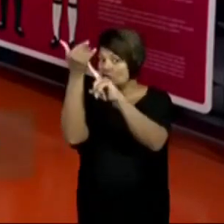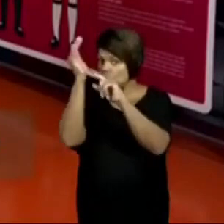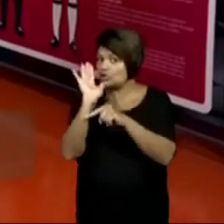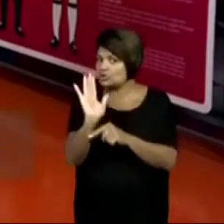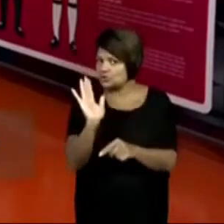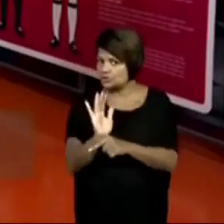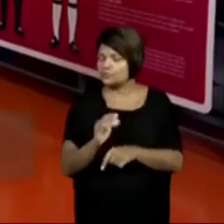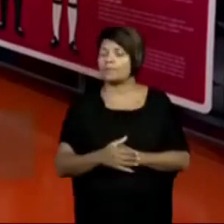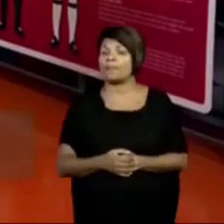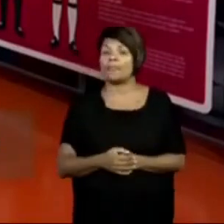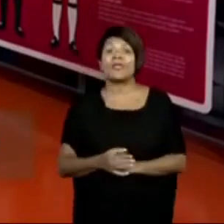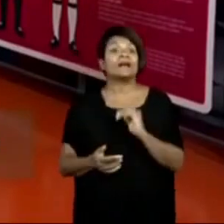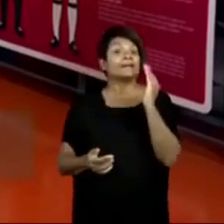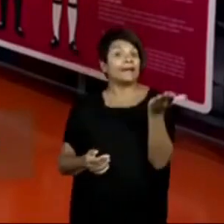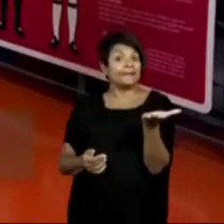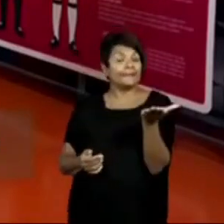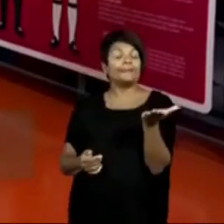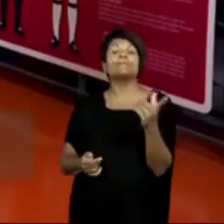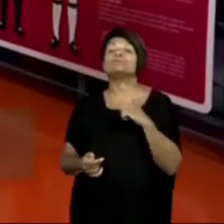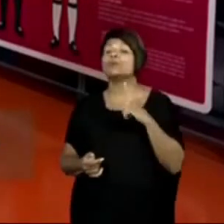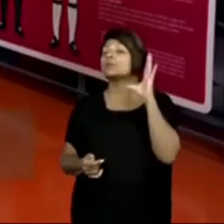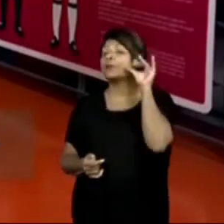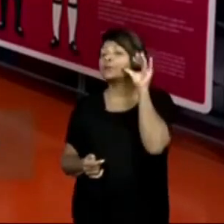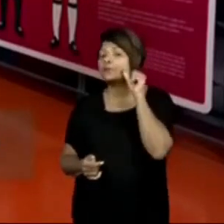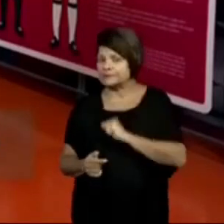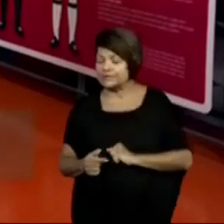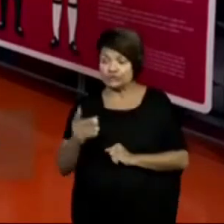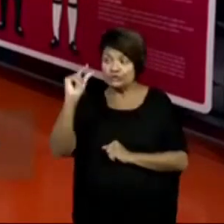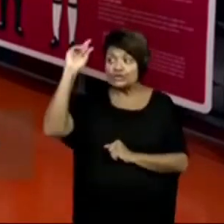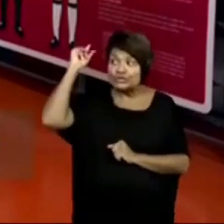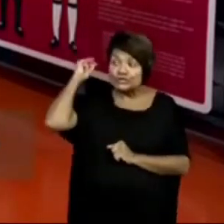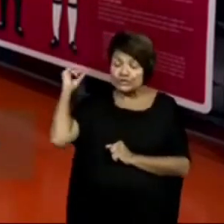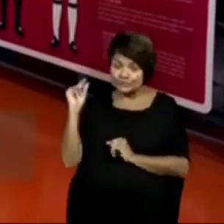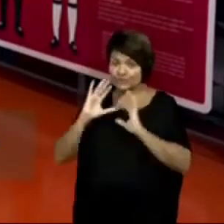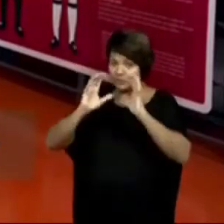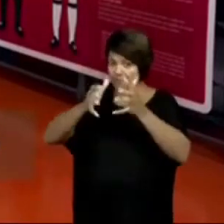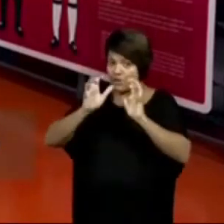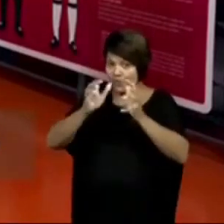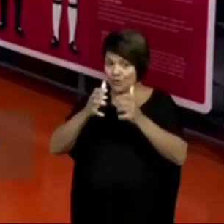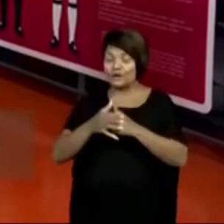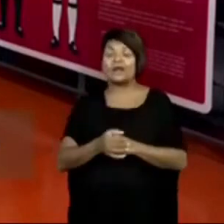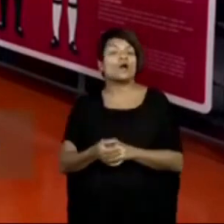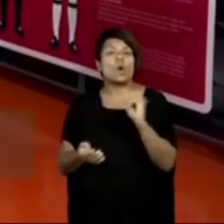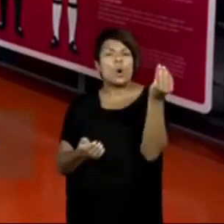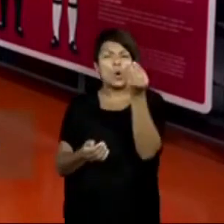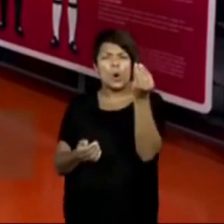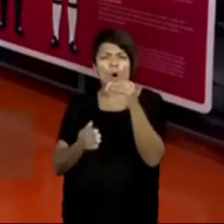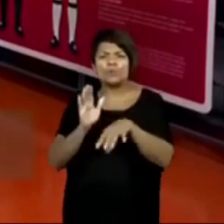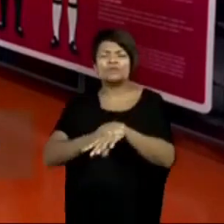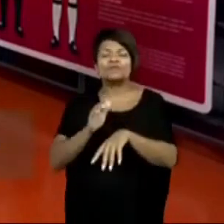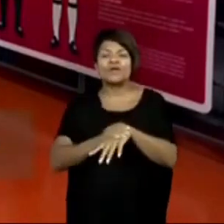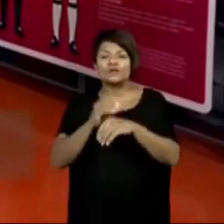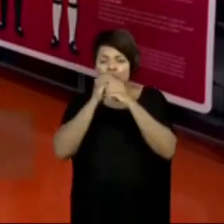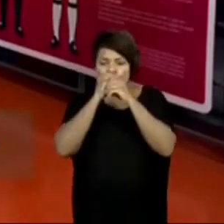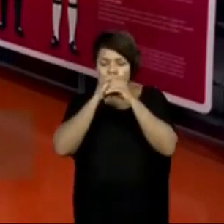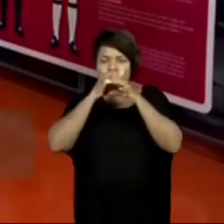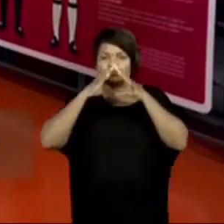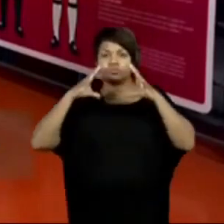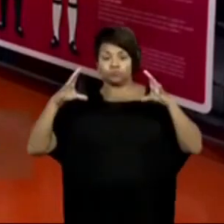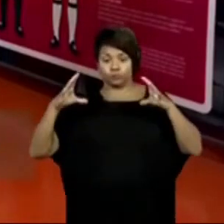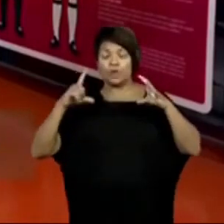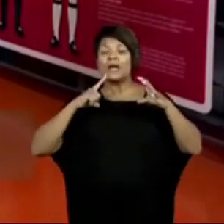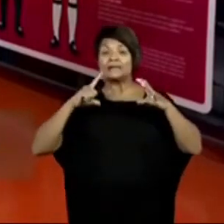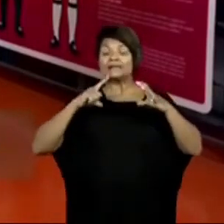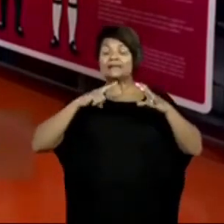auxiliando. E aí temos uma curiosidade. Antigamente a bola ela era feita com bexiga de